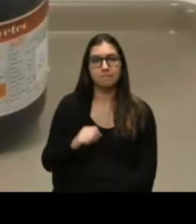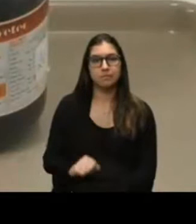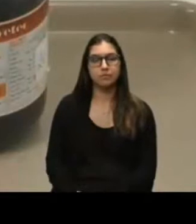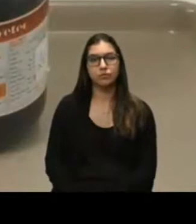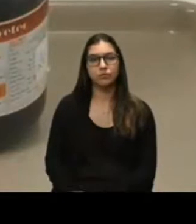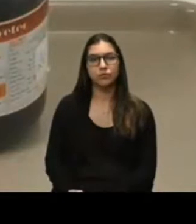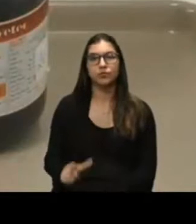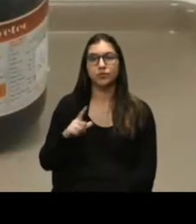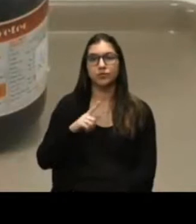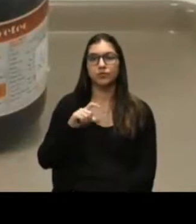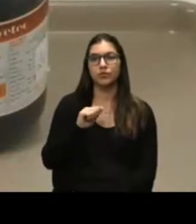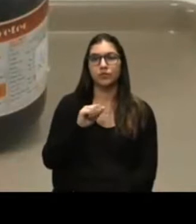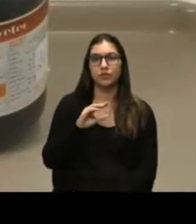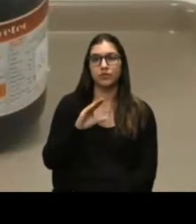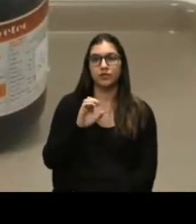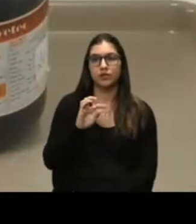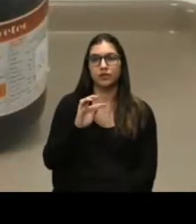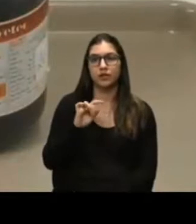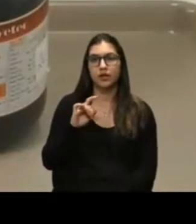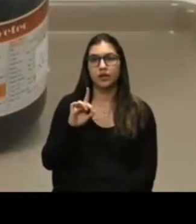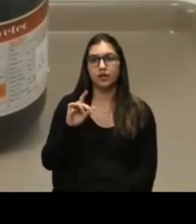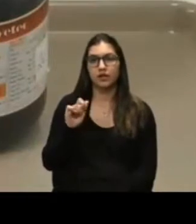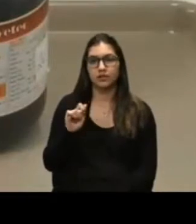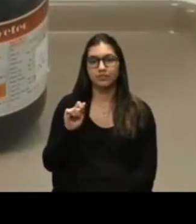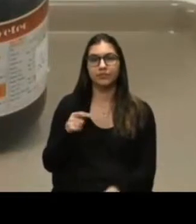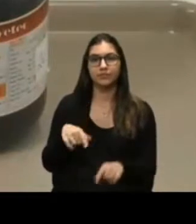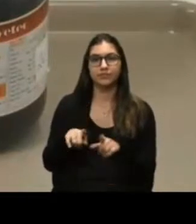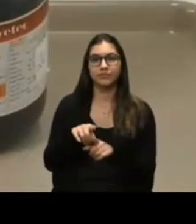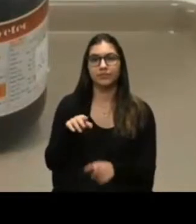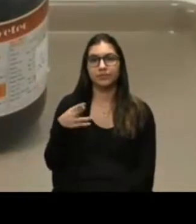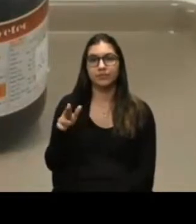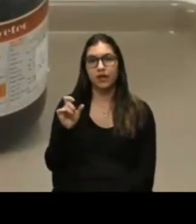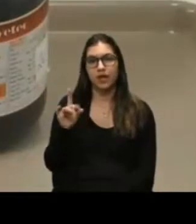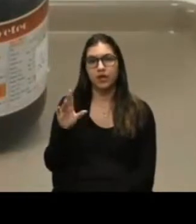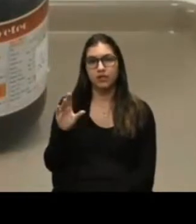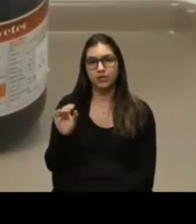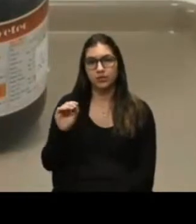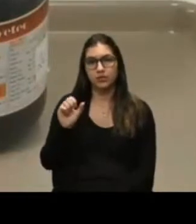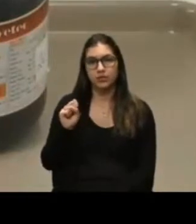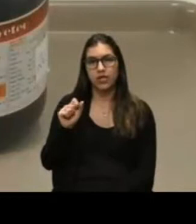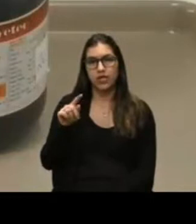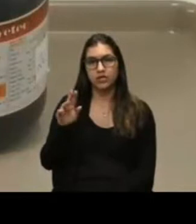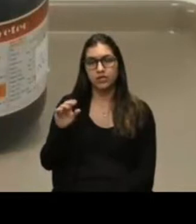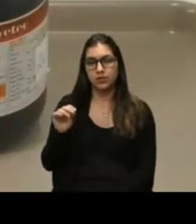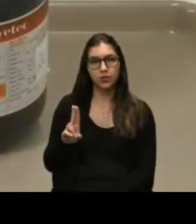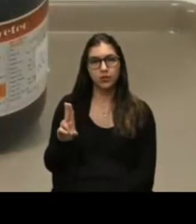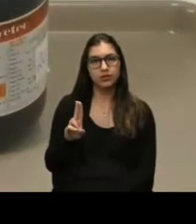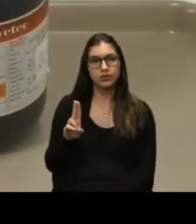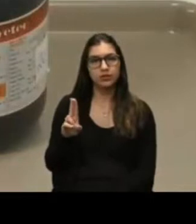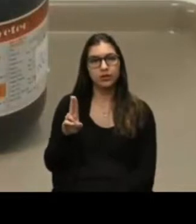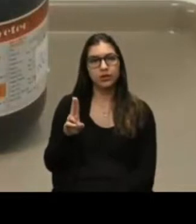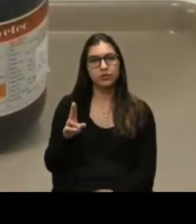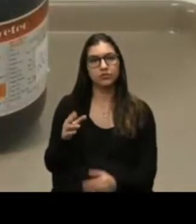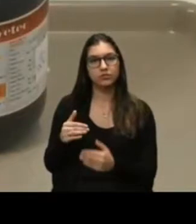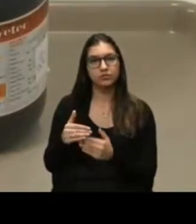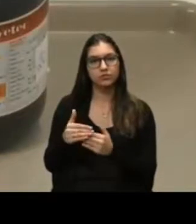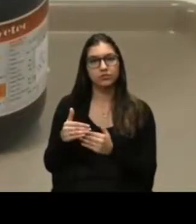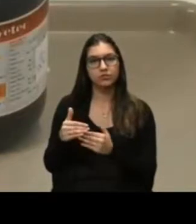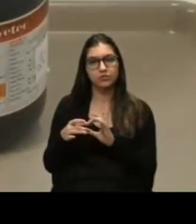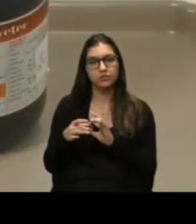a acetanilida e nós temos o ácido salicílico, que são os 2 reagentes que serão utilizados na determinação